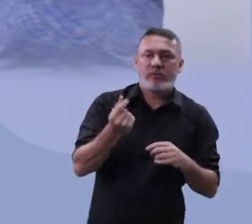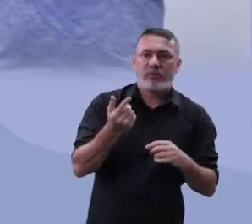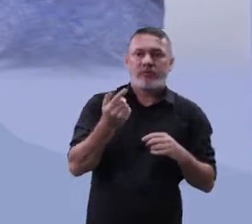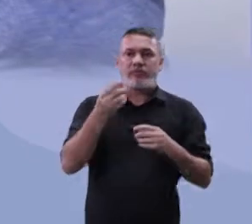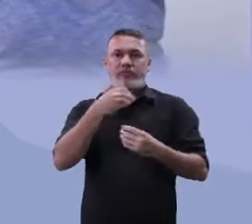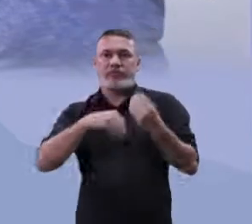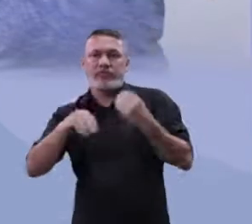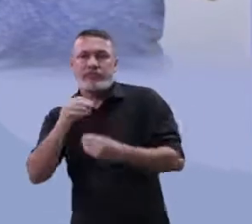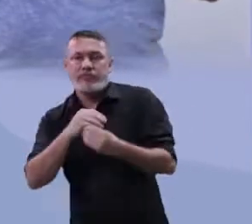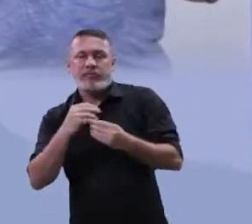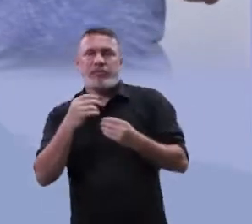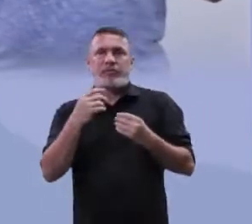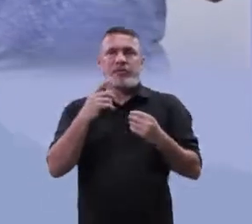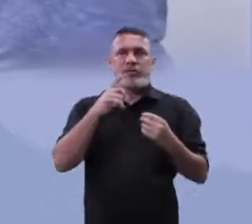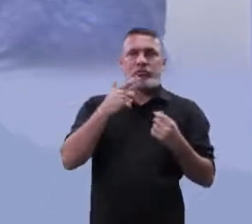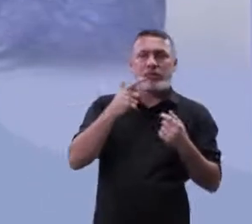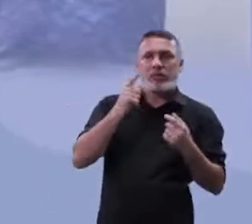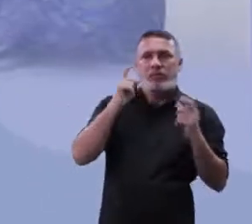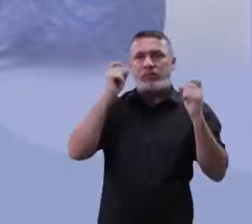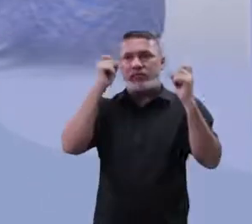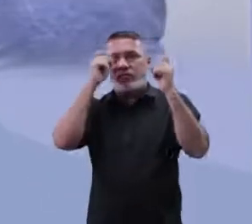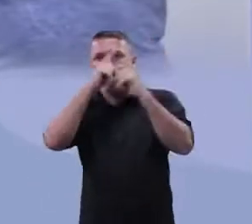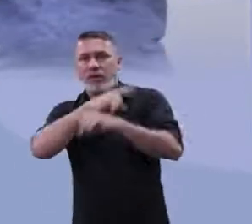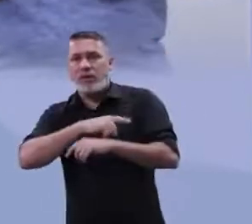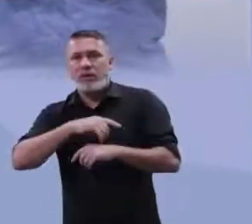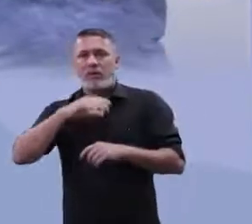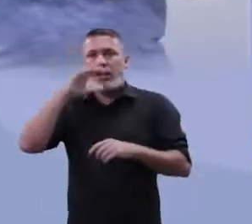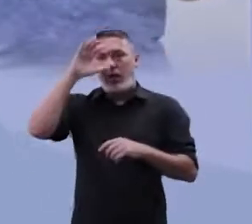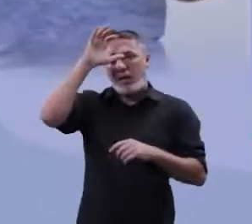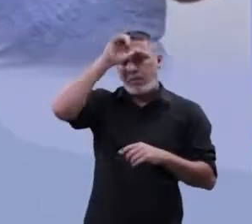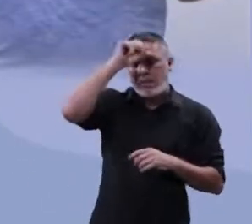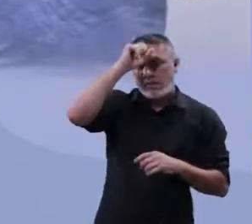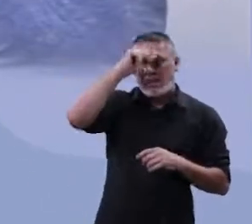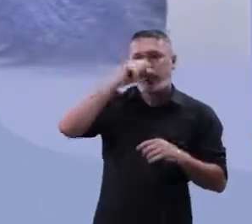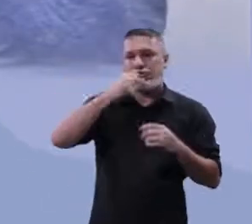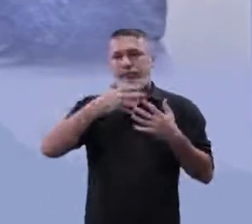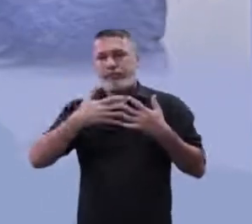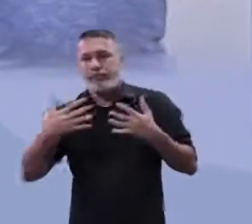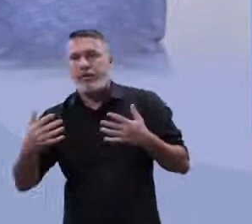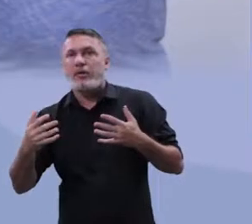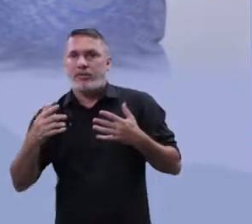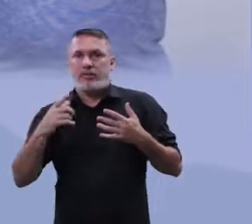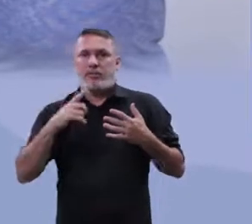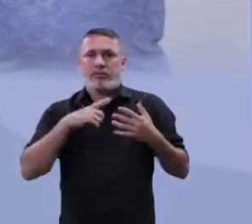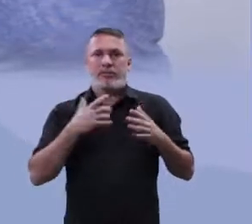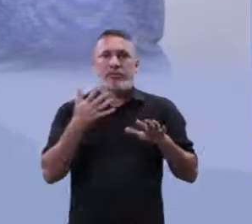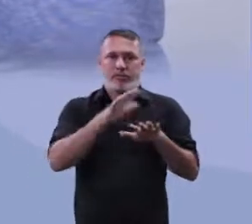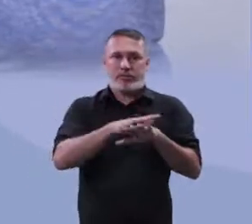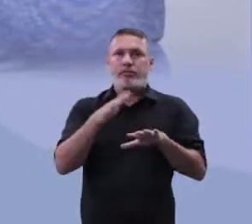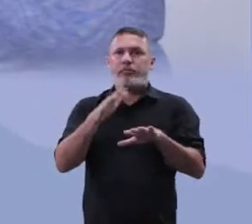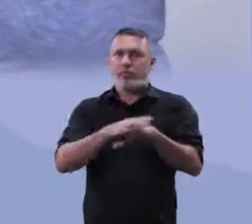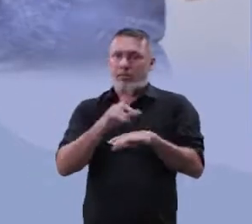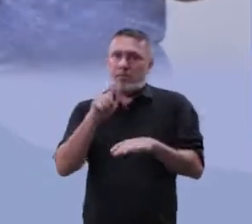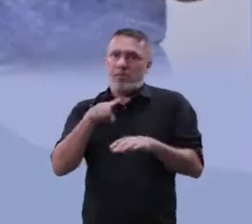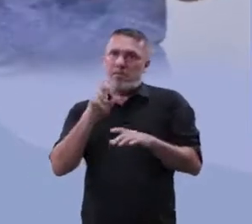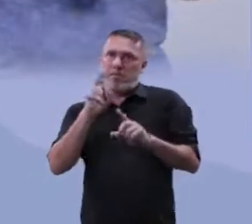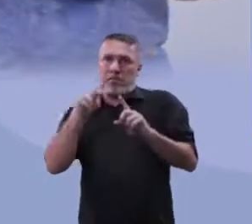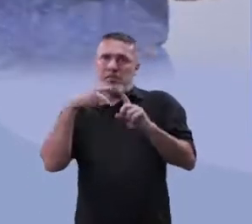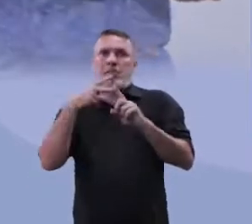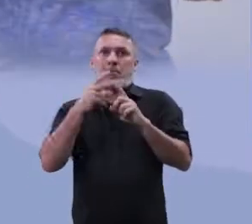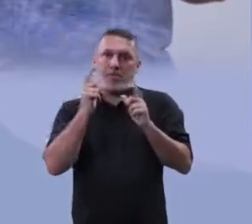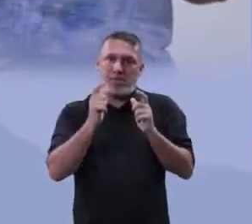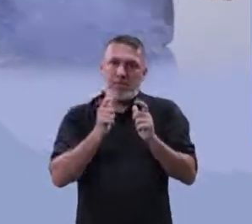financeiras, ou aquele que tem uma dificuldade, né, de aprendizado. Então, a inclusão ele engloba algo